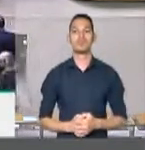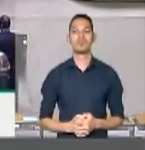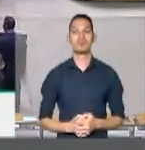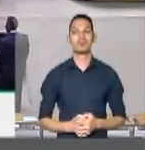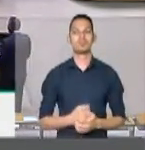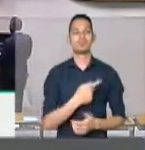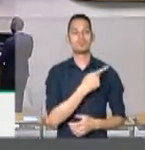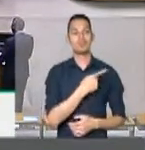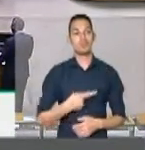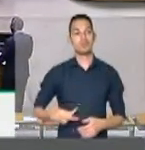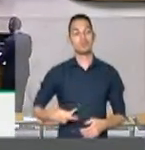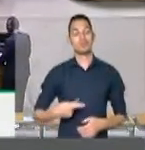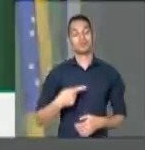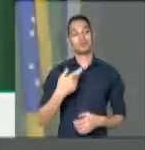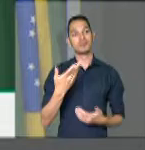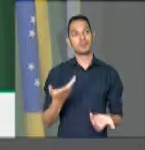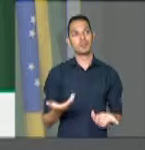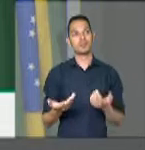Senhor presidente,